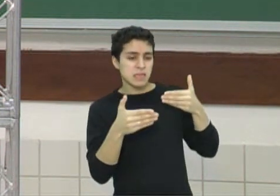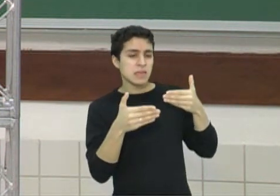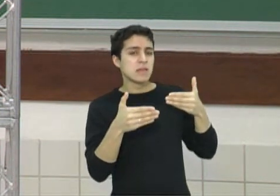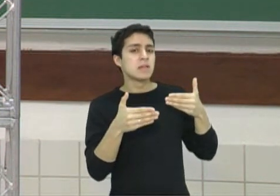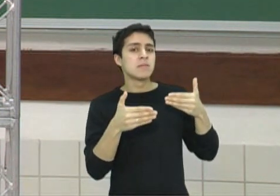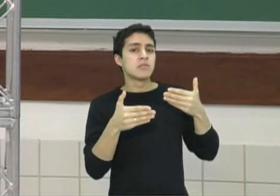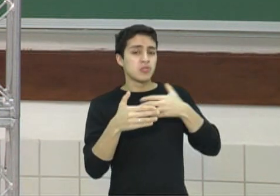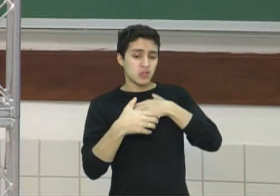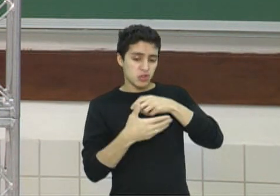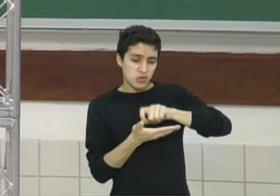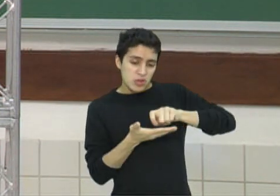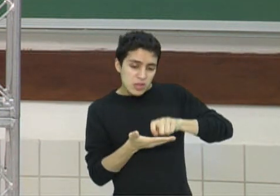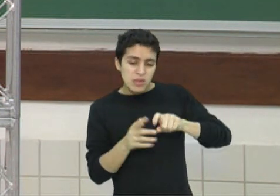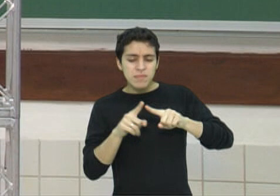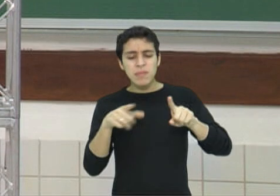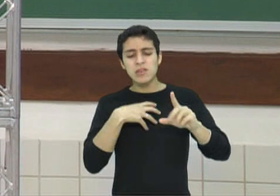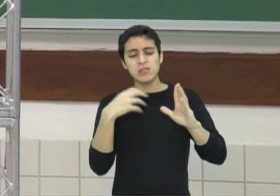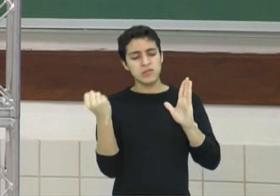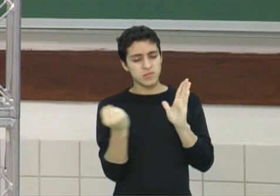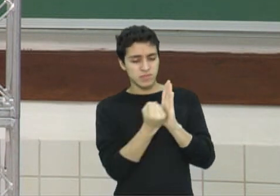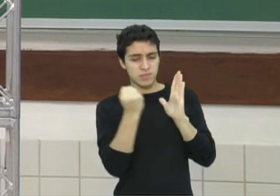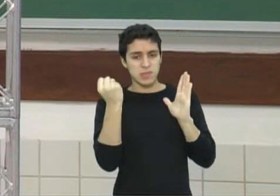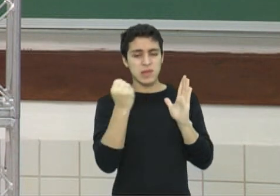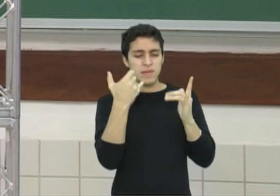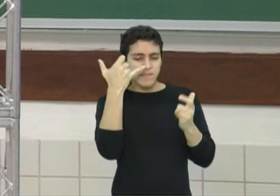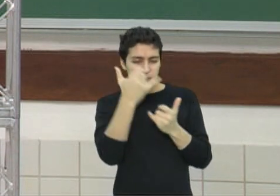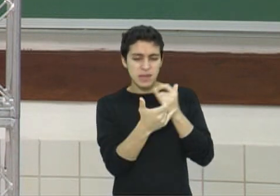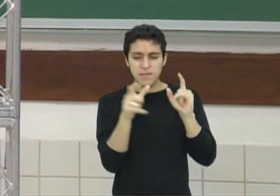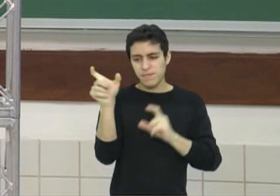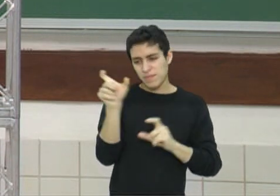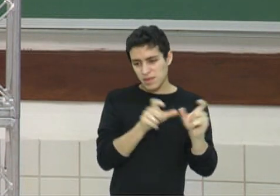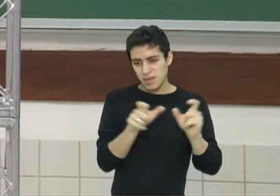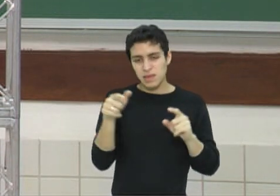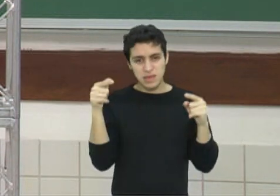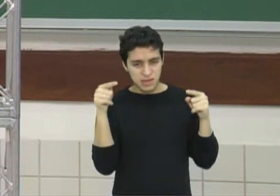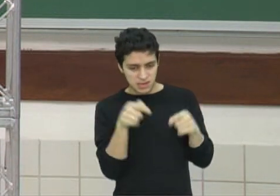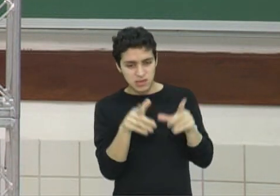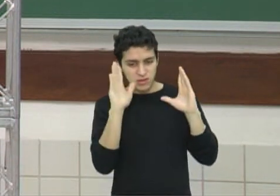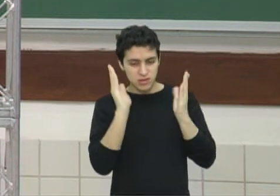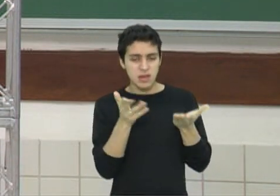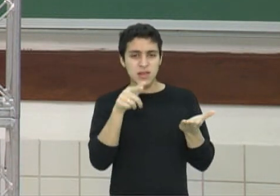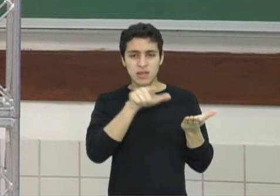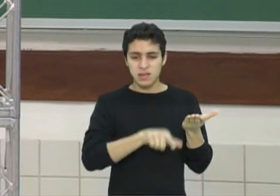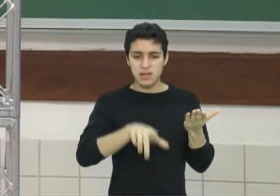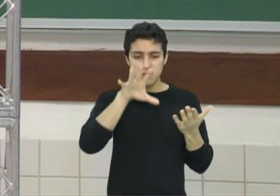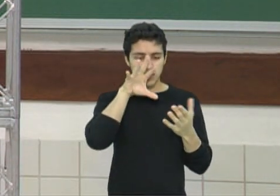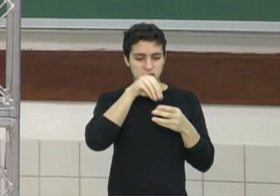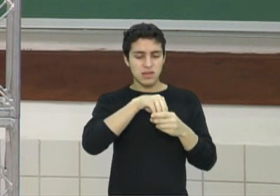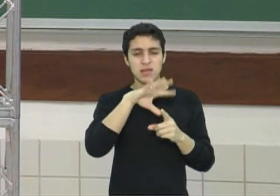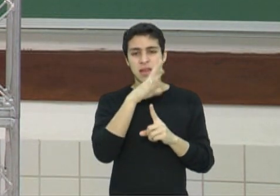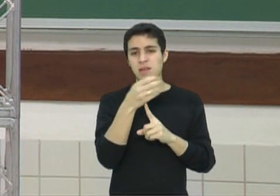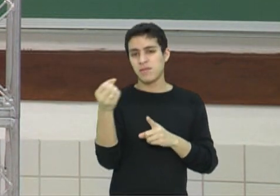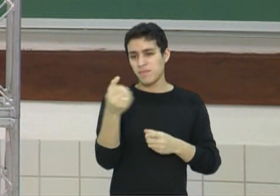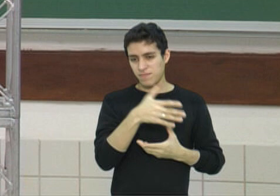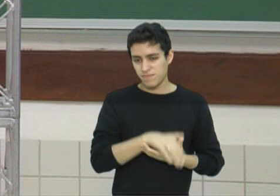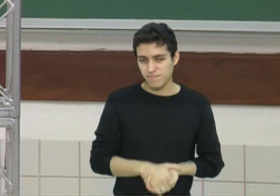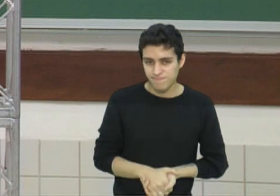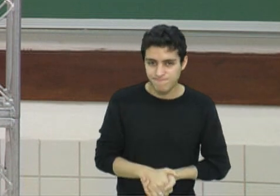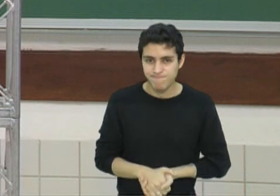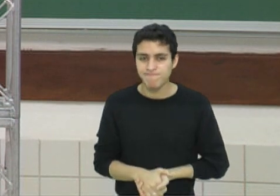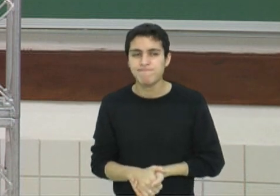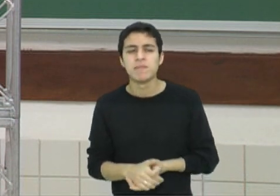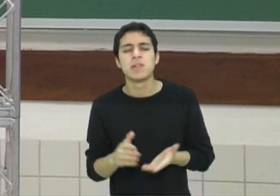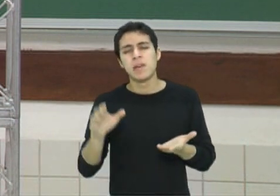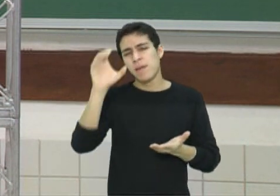uma forma simbólica de literatura brincando com as palavras. Aí já é a literatura dentro da arte moderna. O